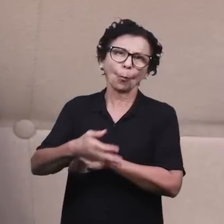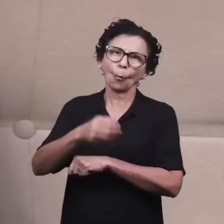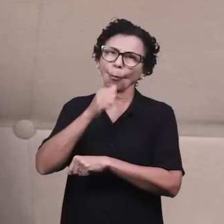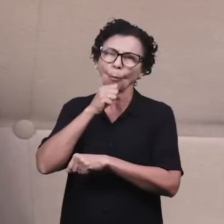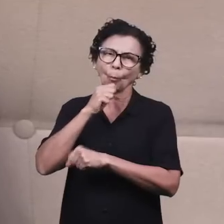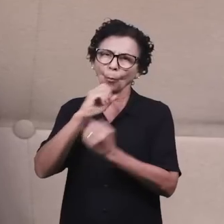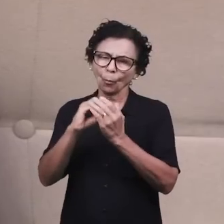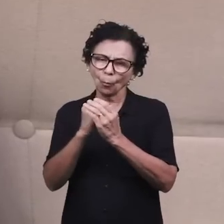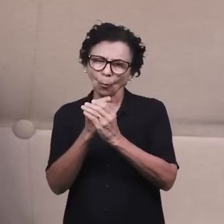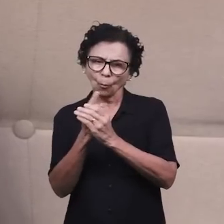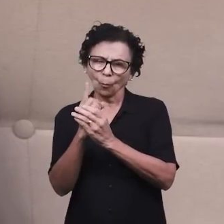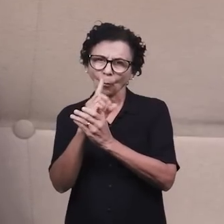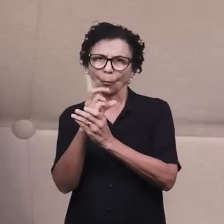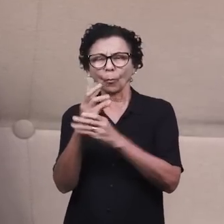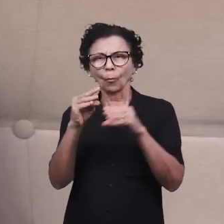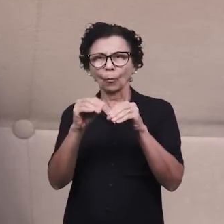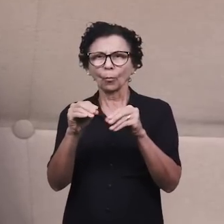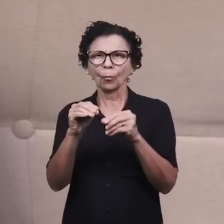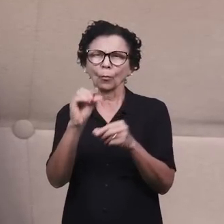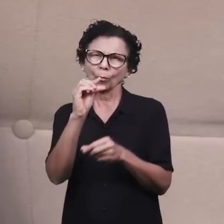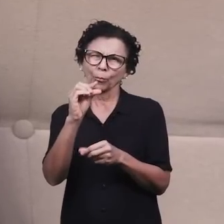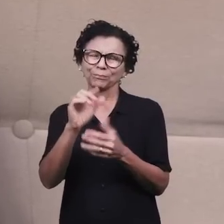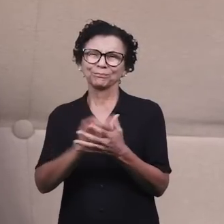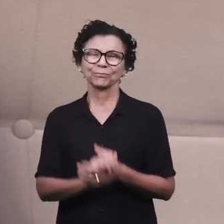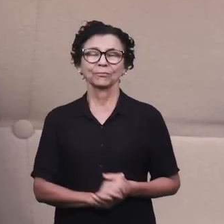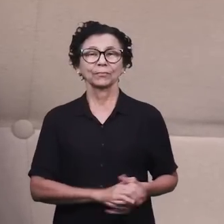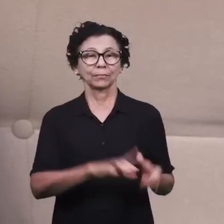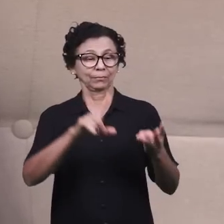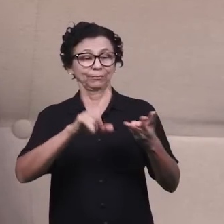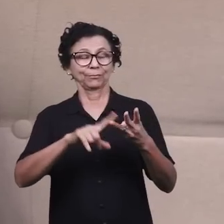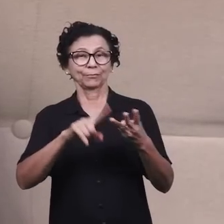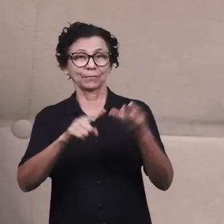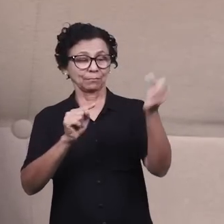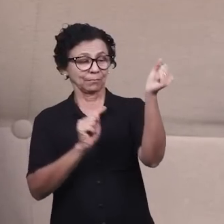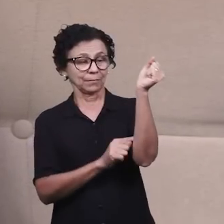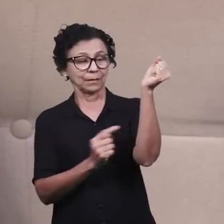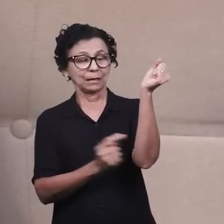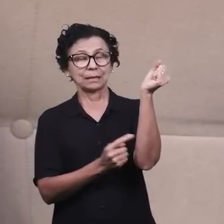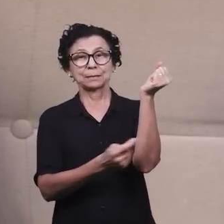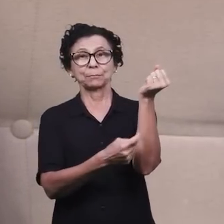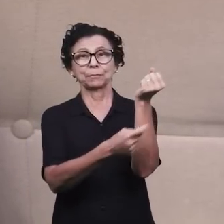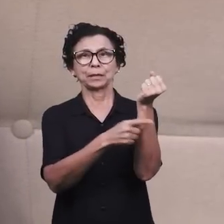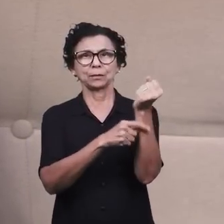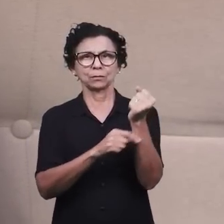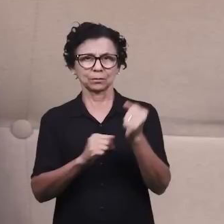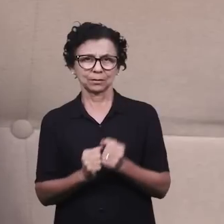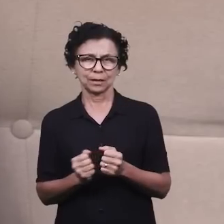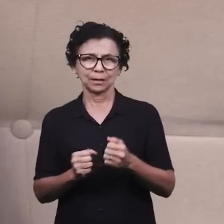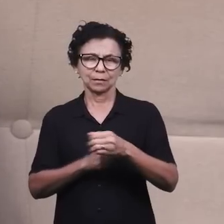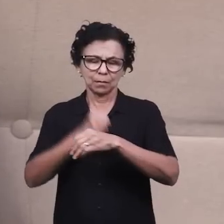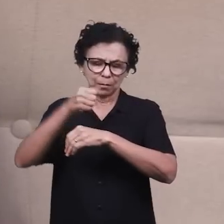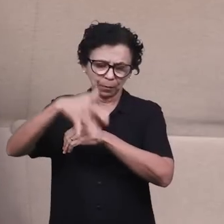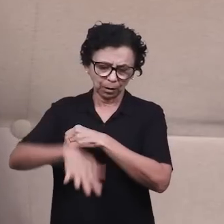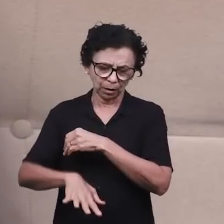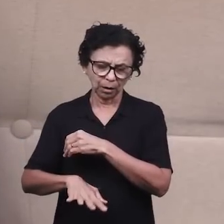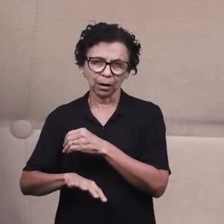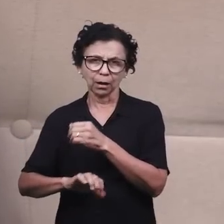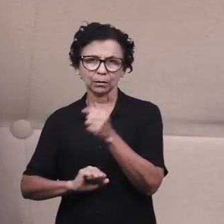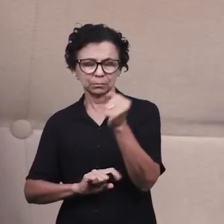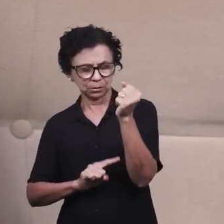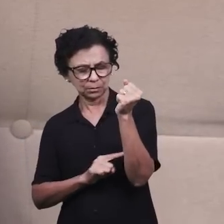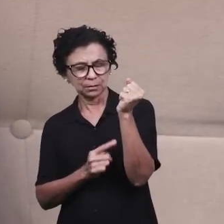logra êxito. Depois, acontece de cair em pedregais. Não havia terra suficiente para que a